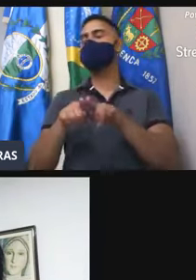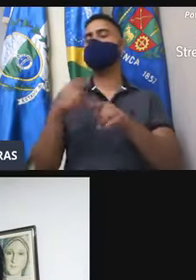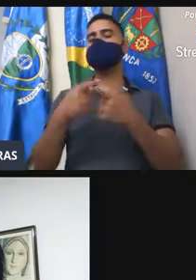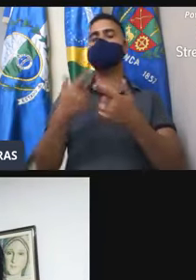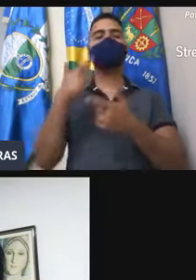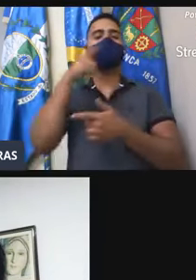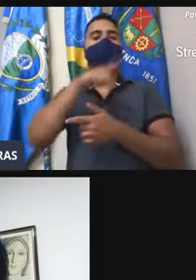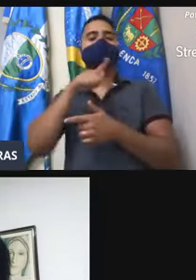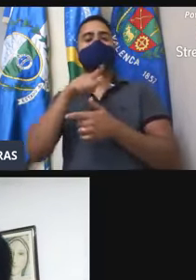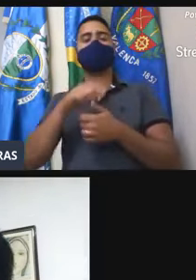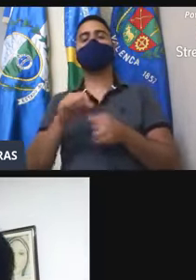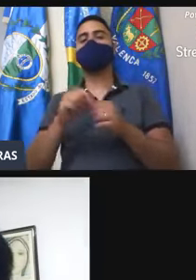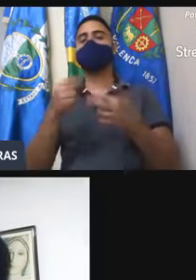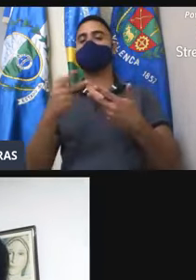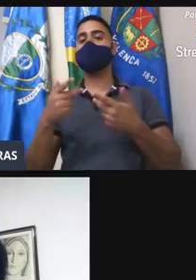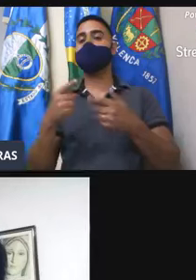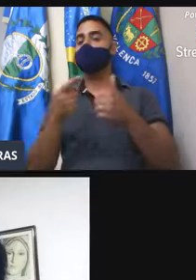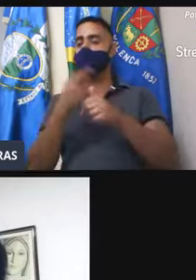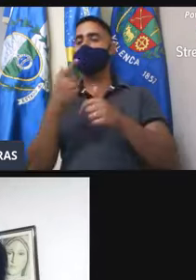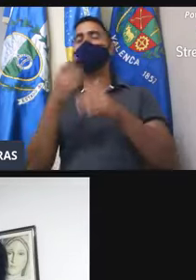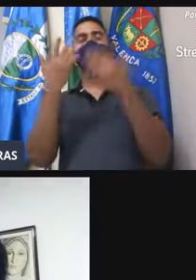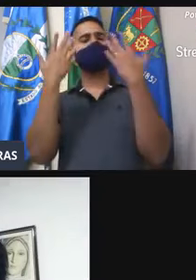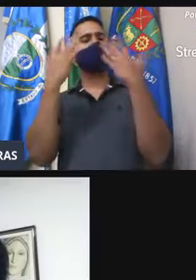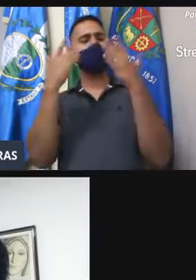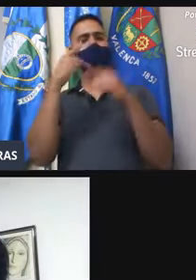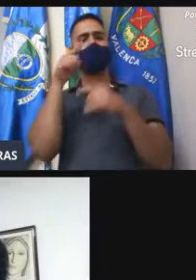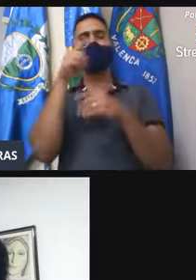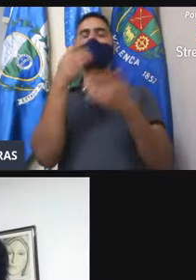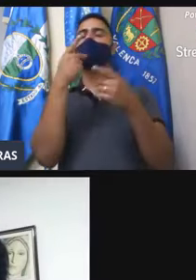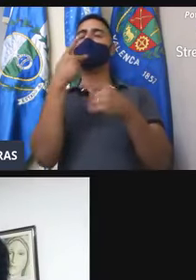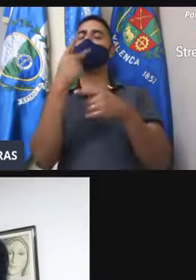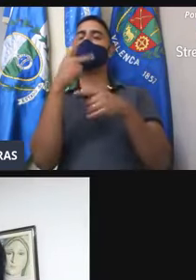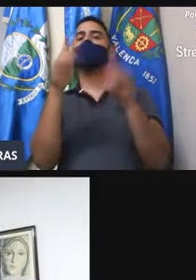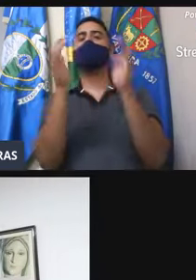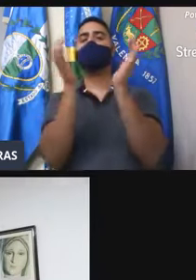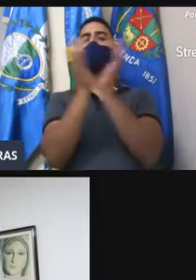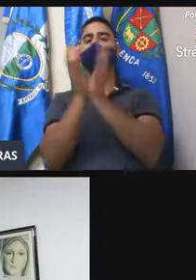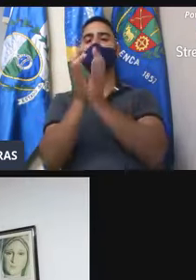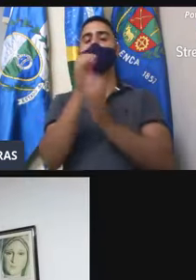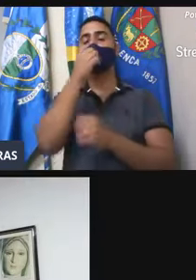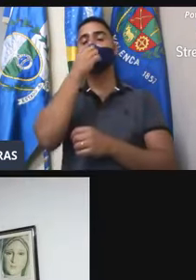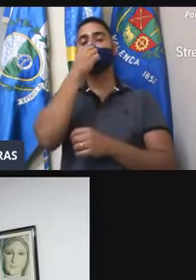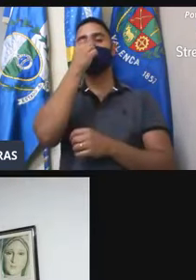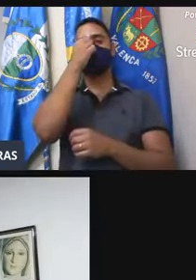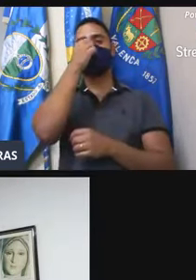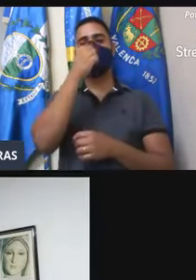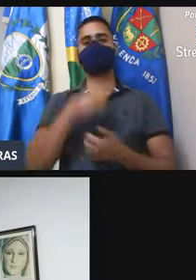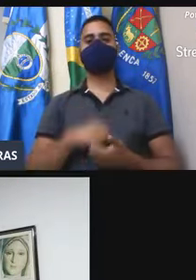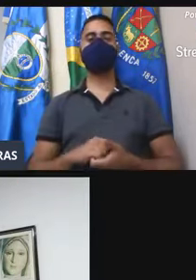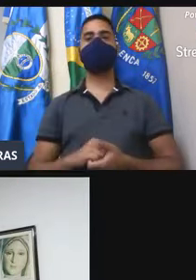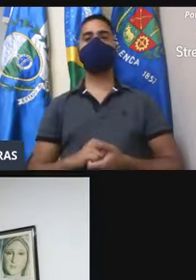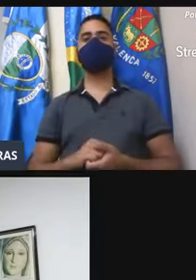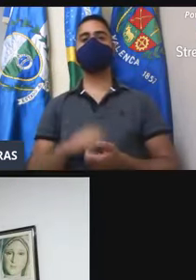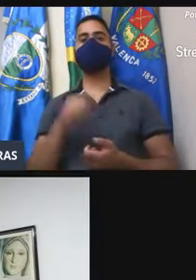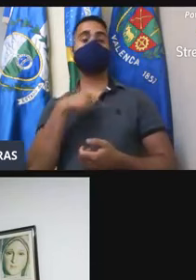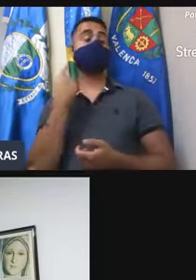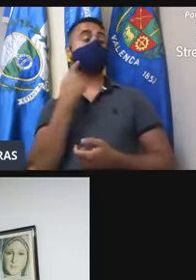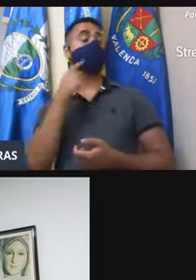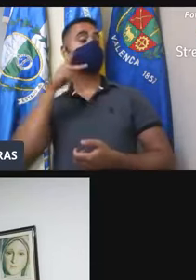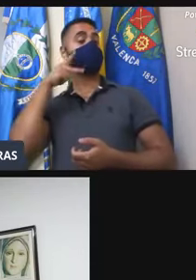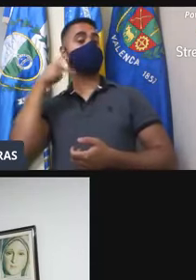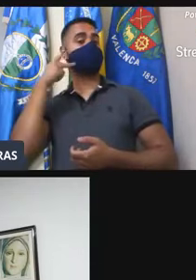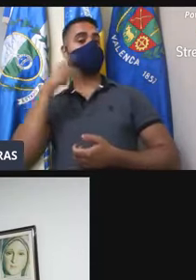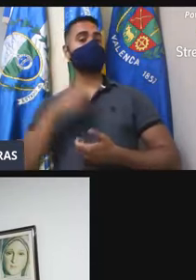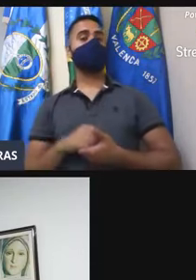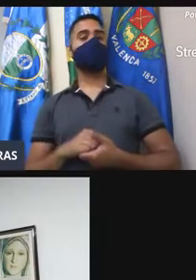poderia deixar de falar nesse início, parabenizando a tua equipe. E a gente que está na parte pública, nós somos vereadores,